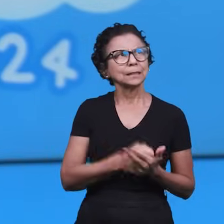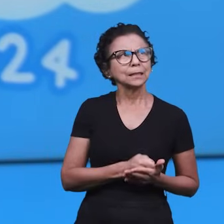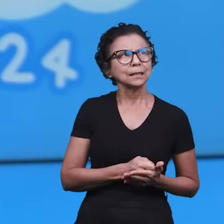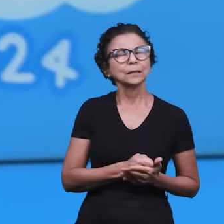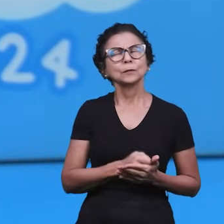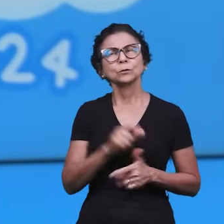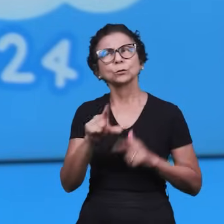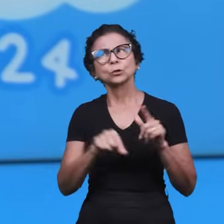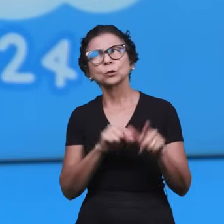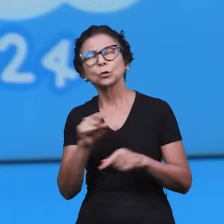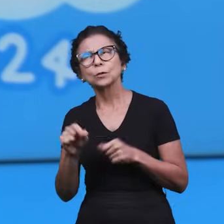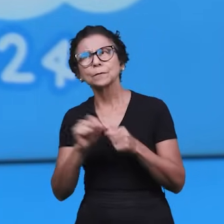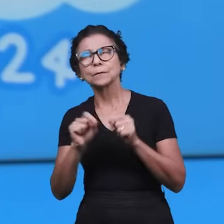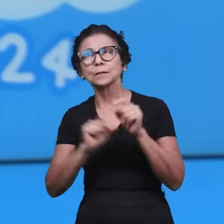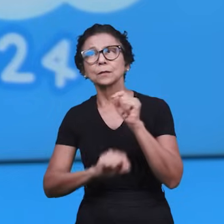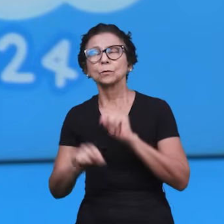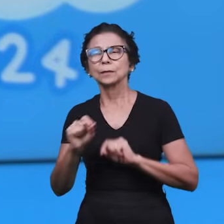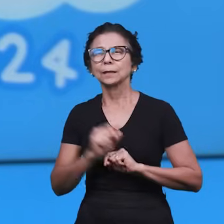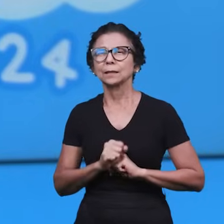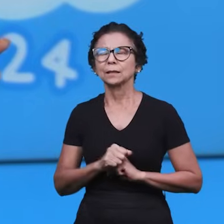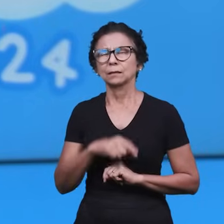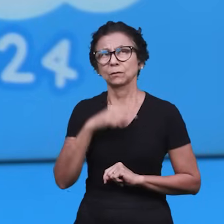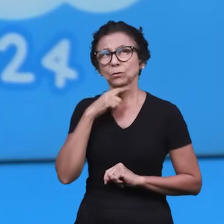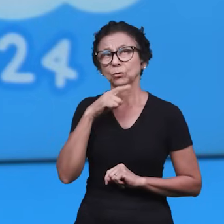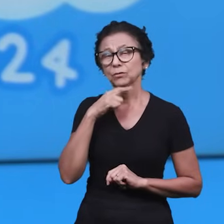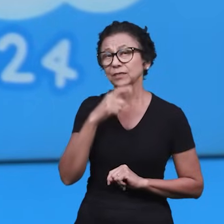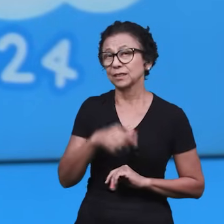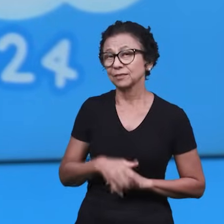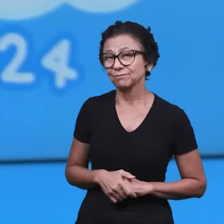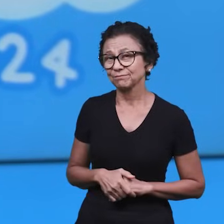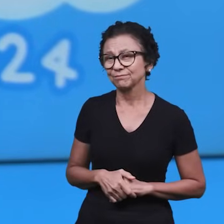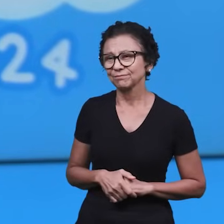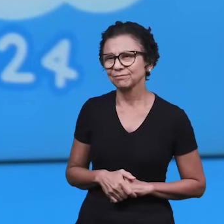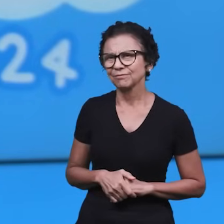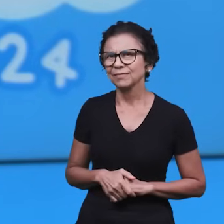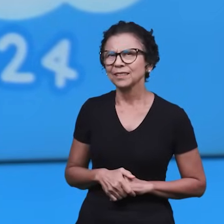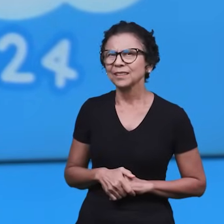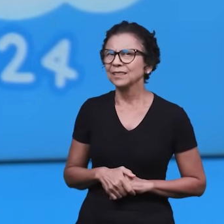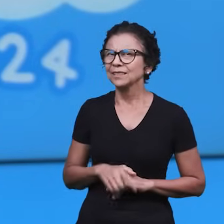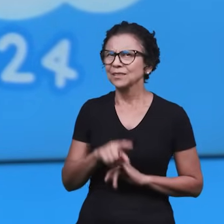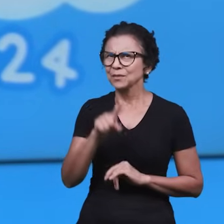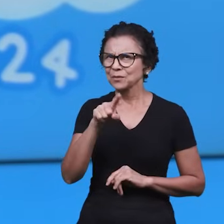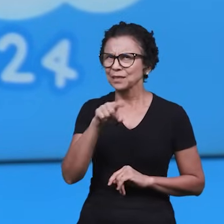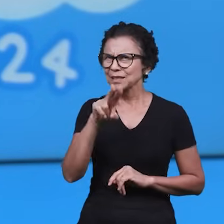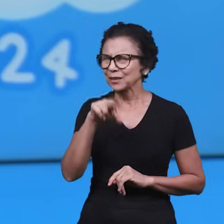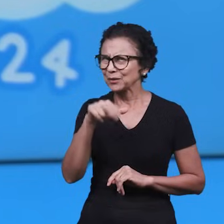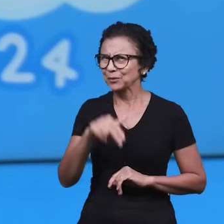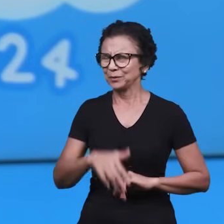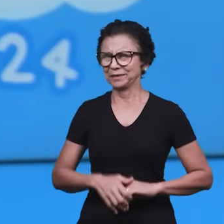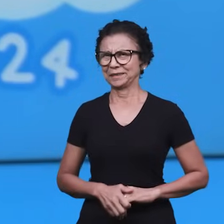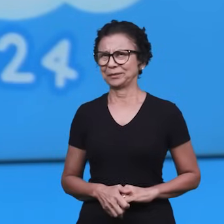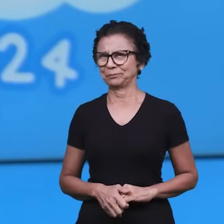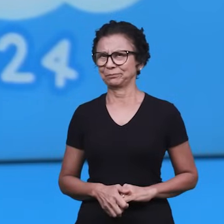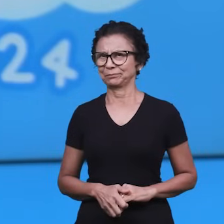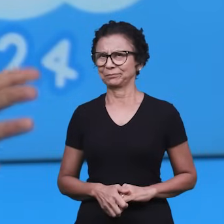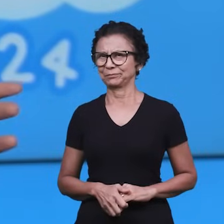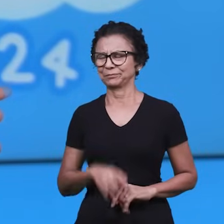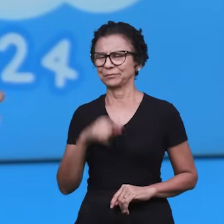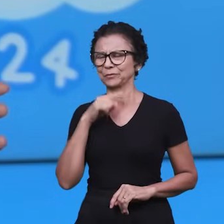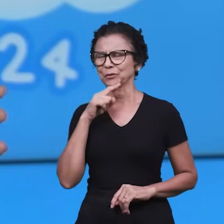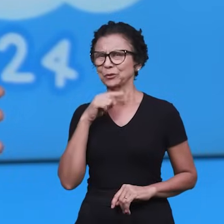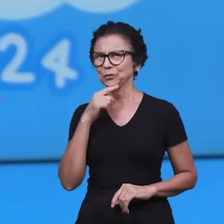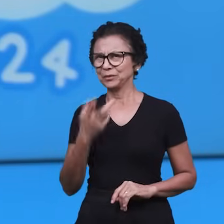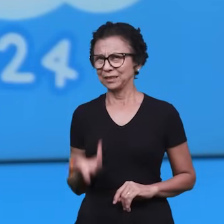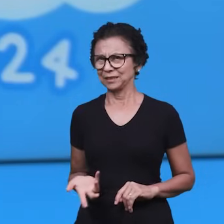dia? Talvez na escola ou com seus amigos. Acho que não há ninguém que possa dizer que nunca